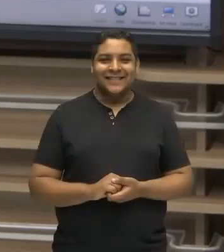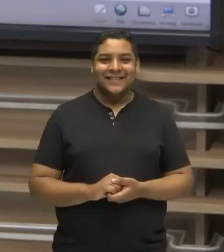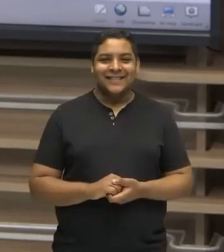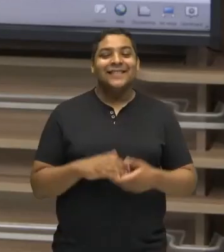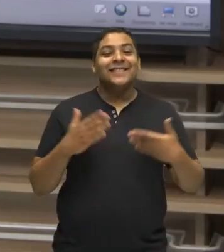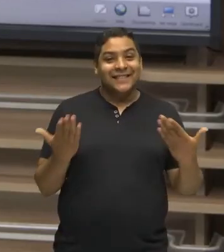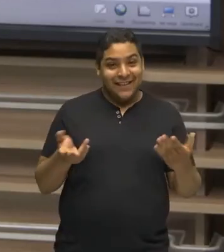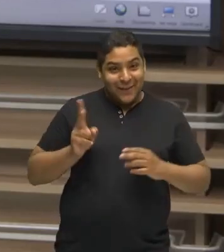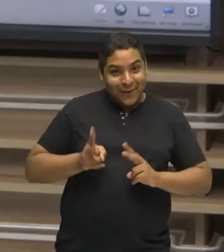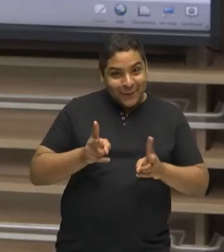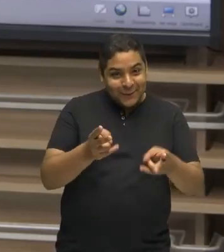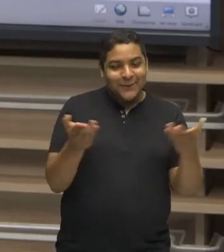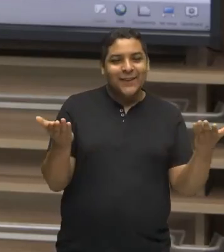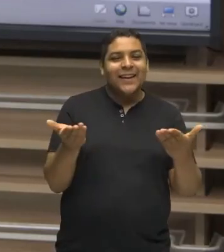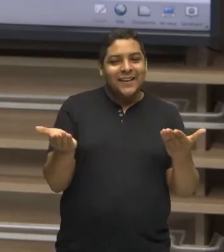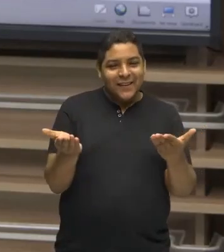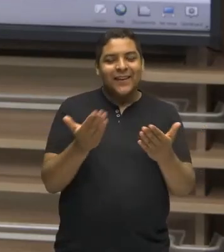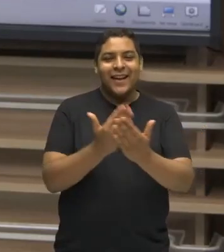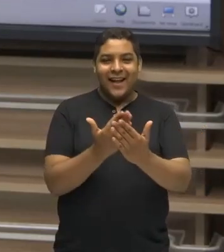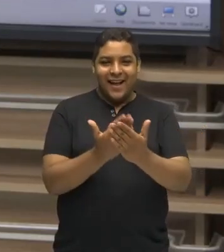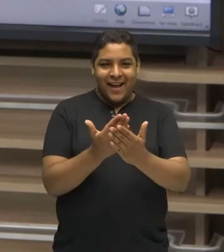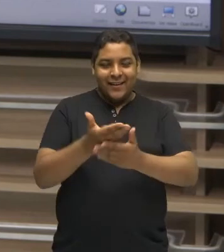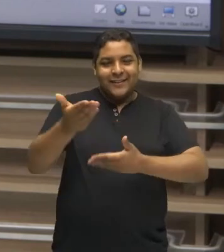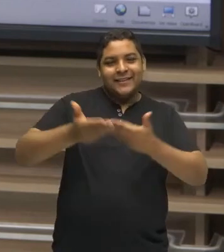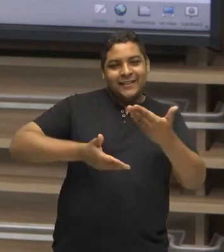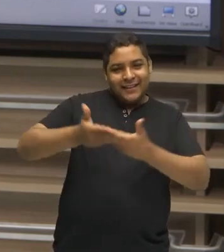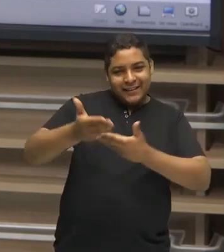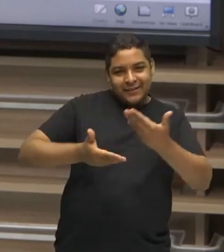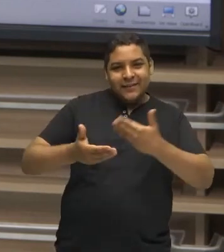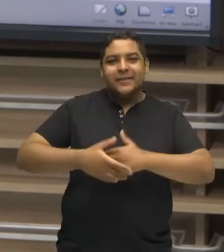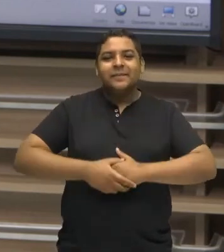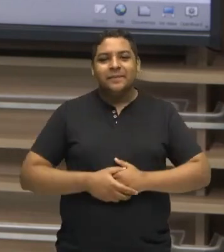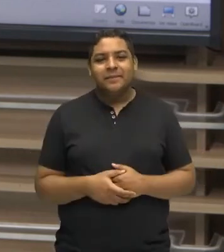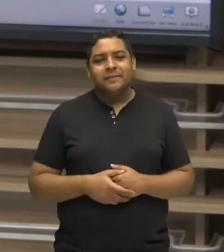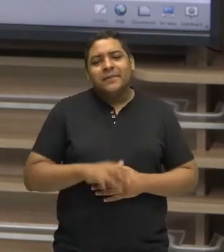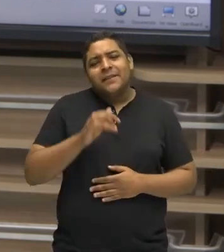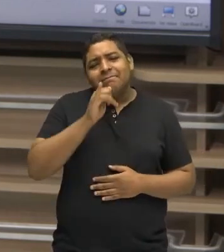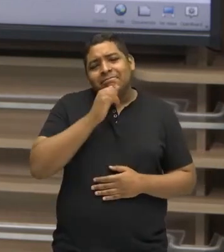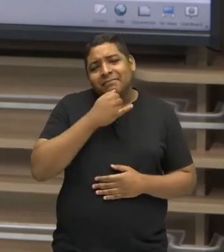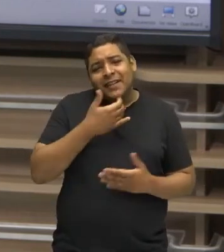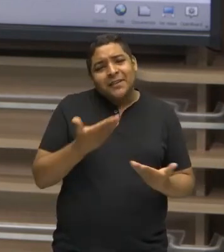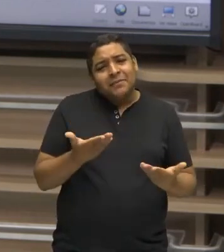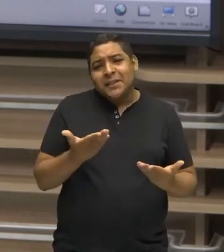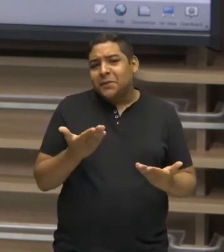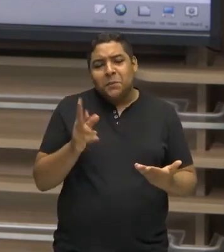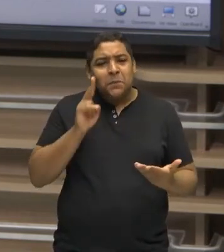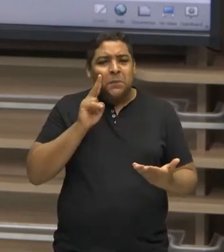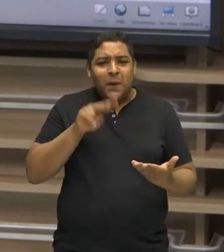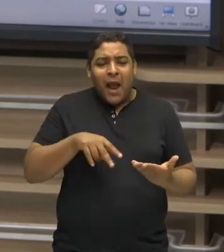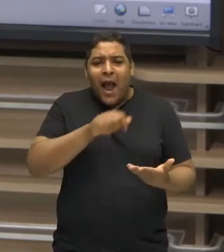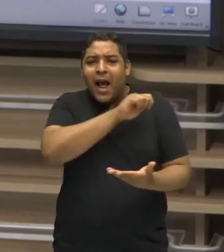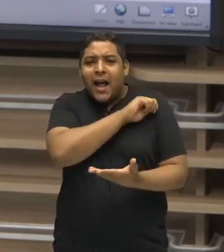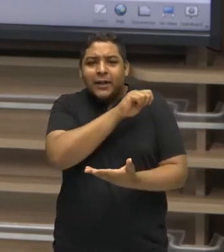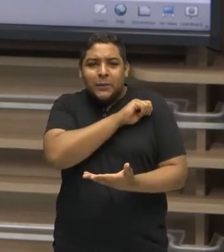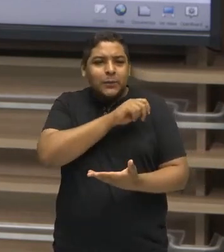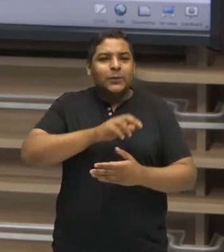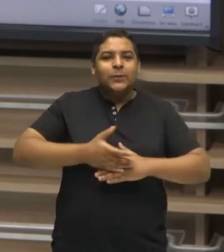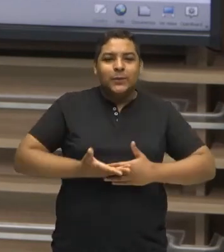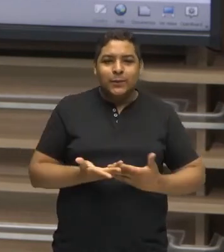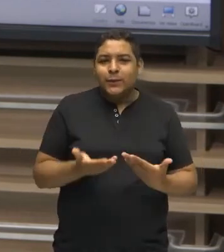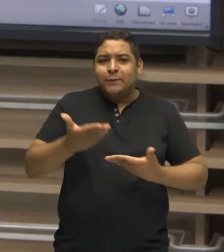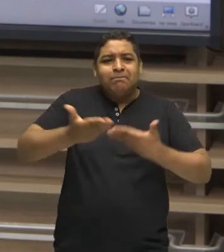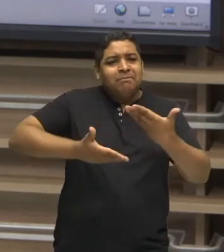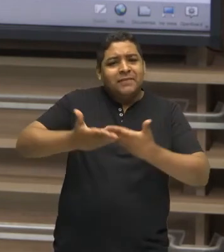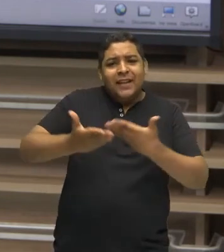Então, vamos dar continuidade à aula com a nossa interatividade. Infelizmente, os alunos não estão